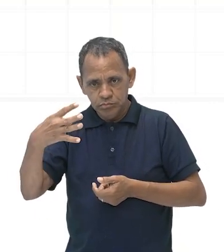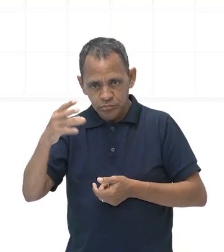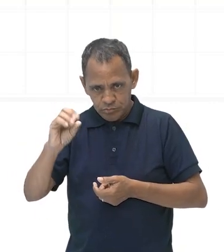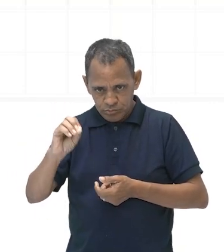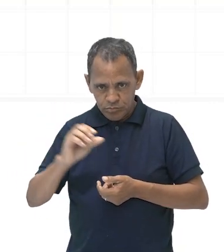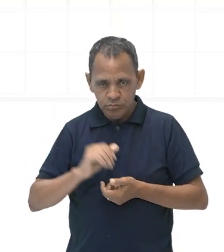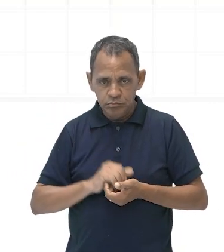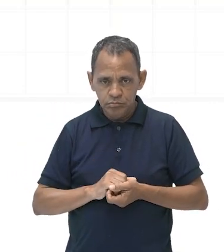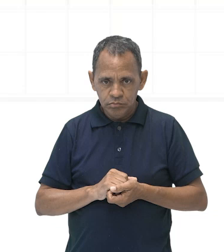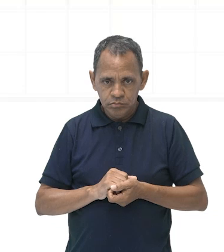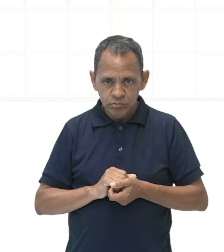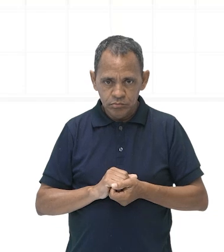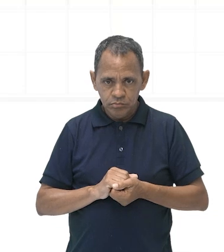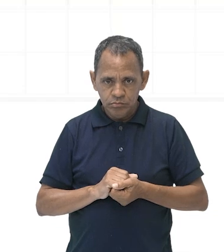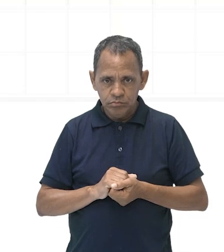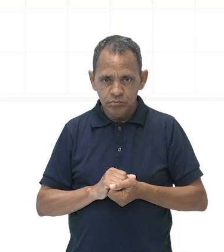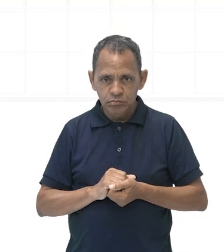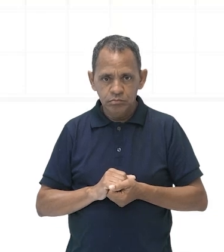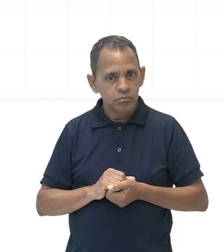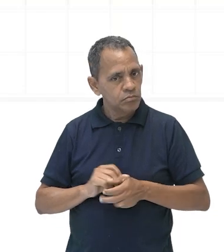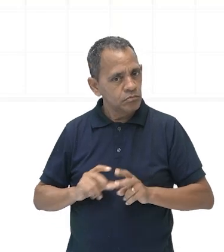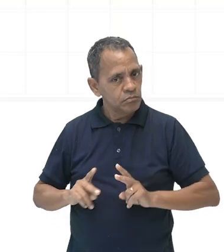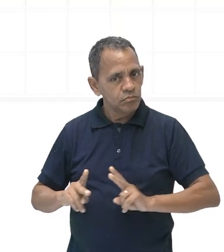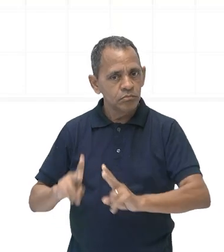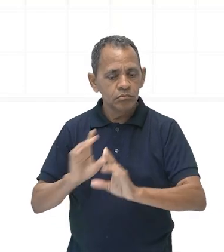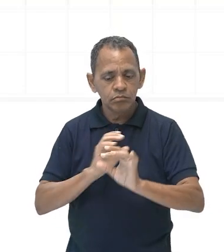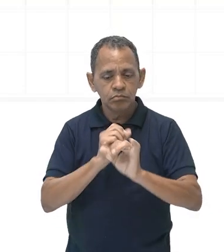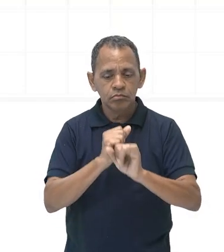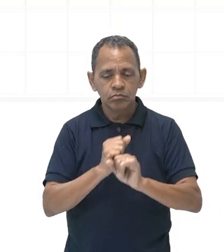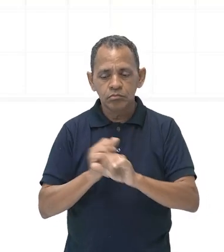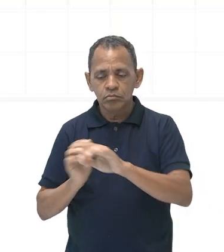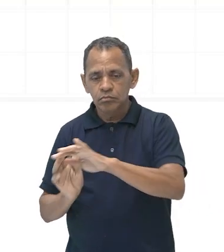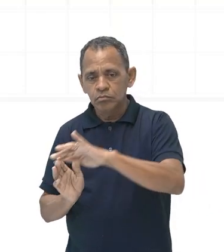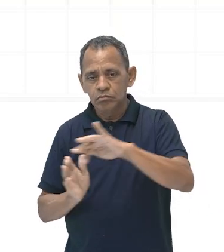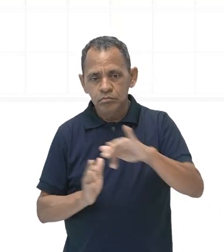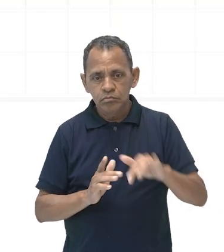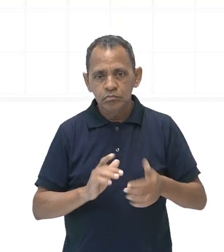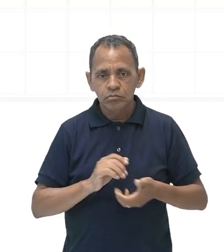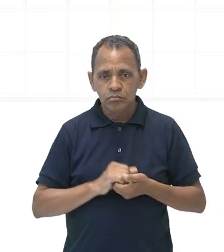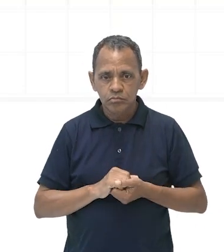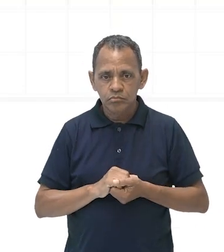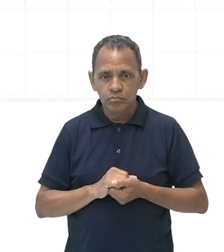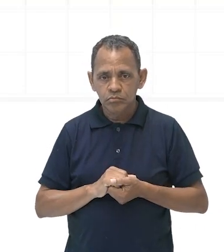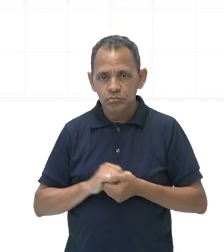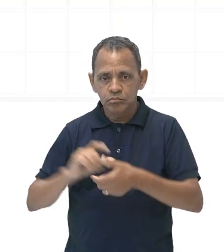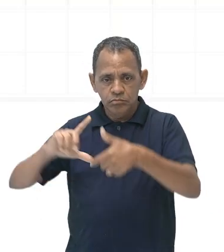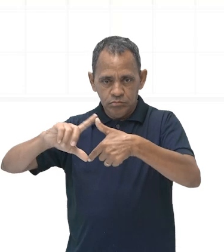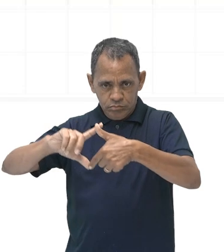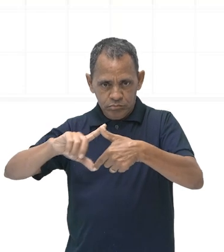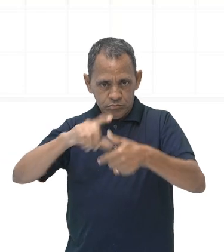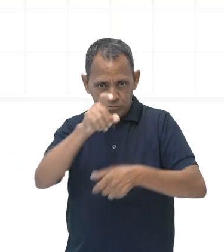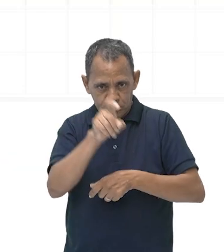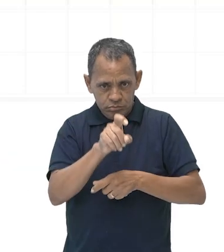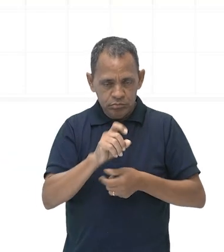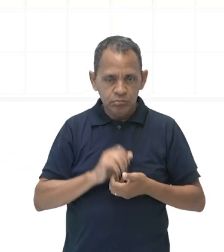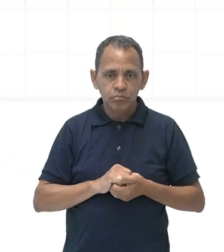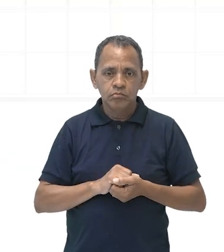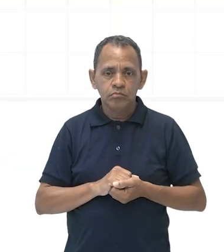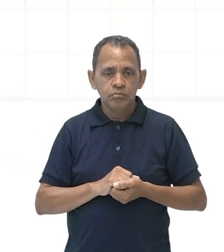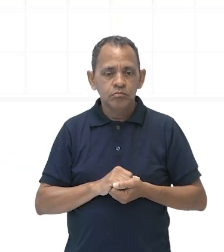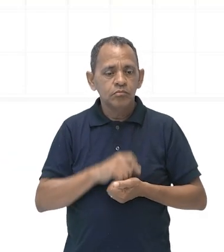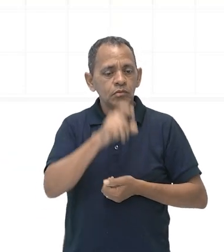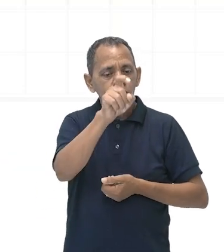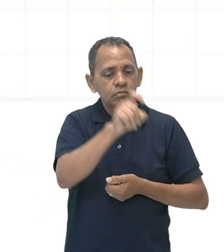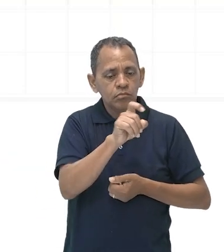7.840. Aí agora é só continuar a conta, né? Nós temos que isolar o x, né? Deixar ele sozinho